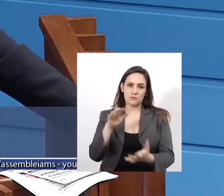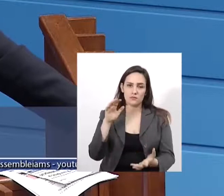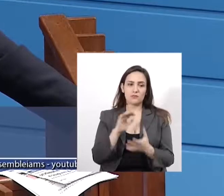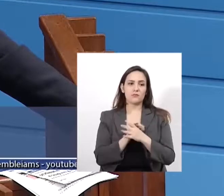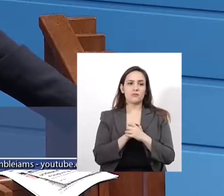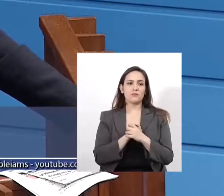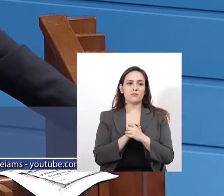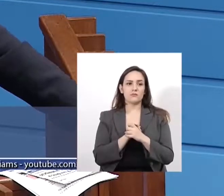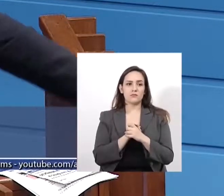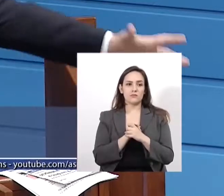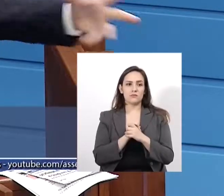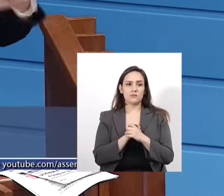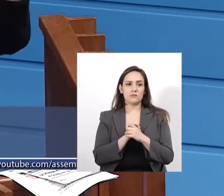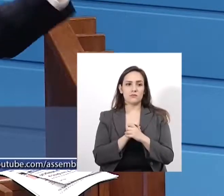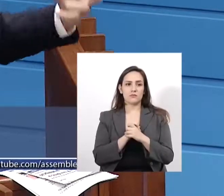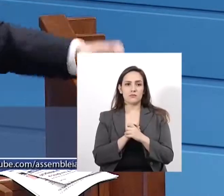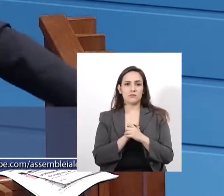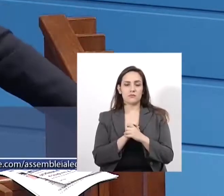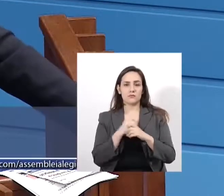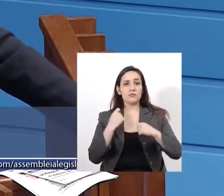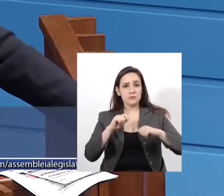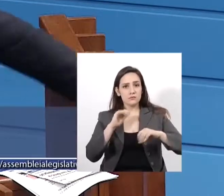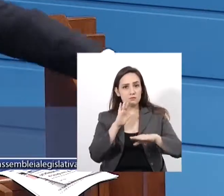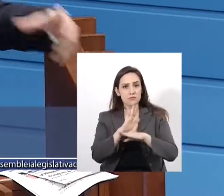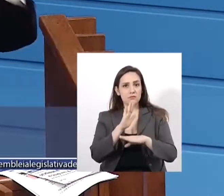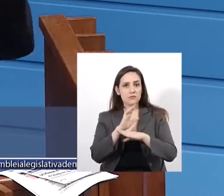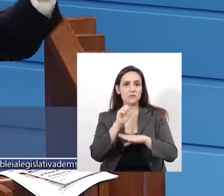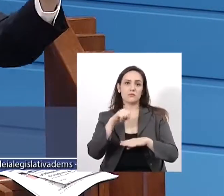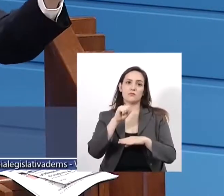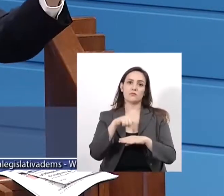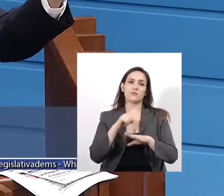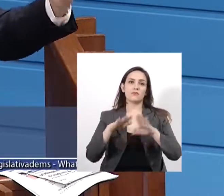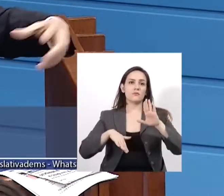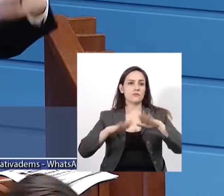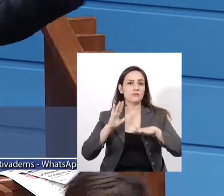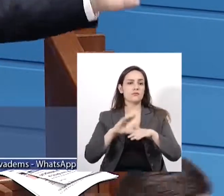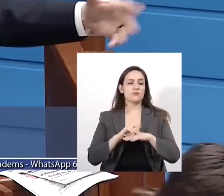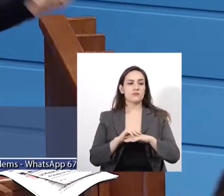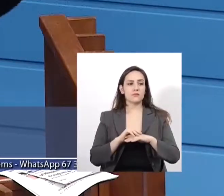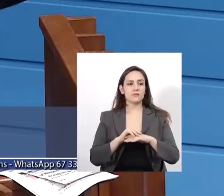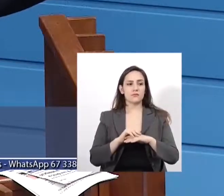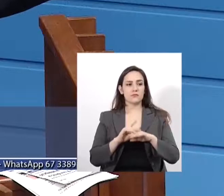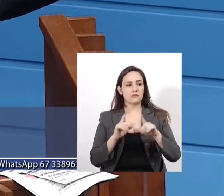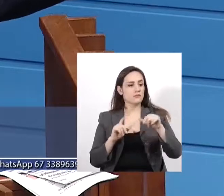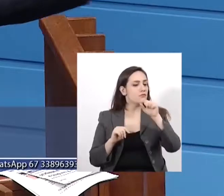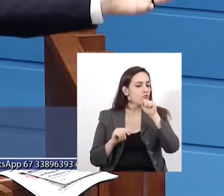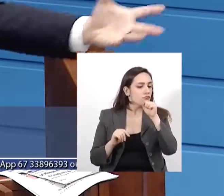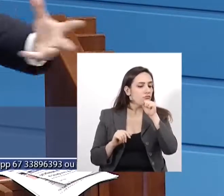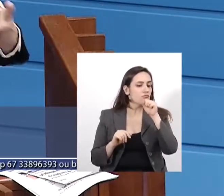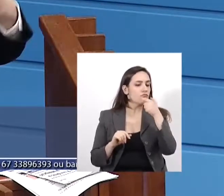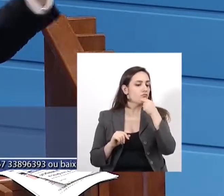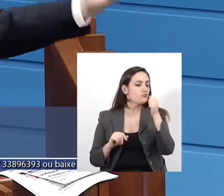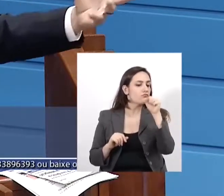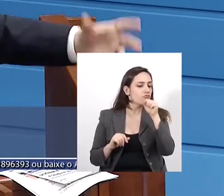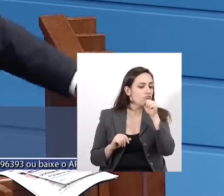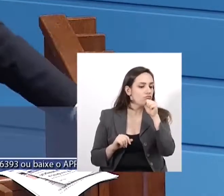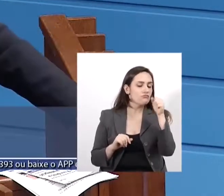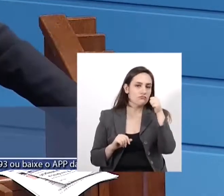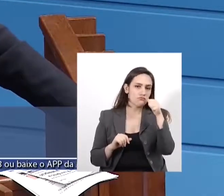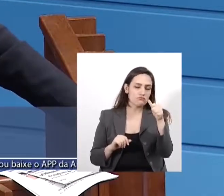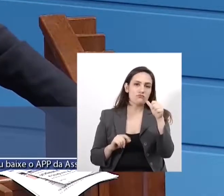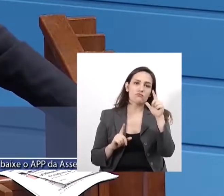dessa, né, para o sustento. Às vezes é a aposentadoria do avô ou da avó que